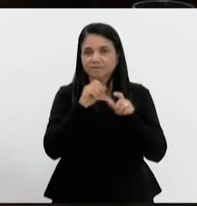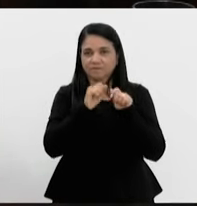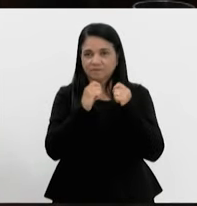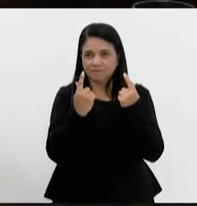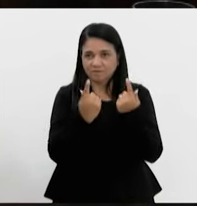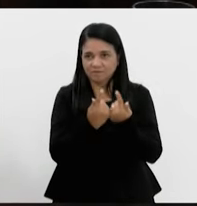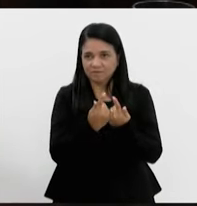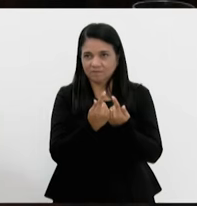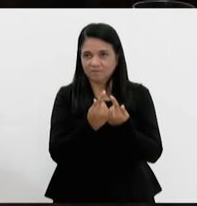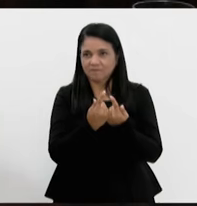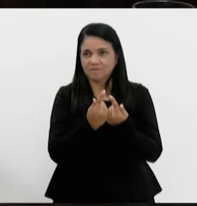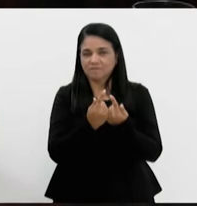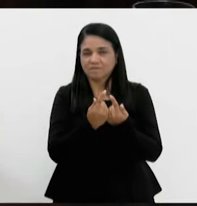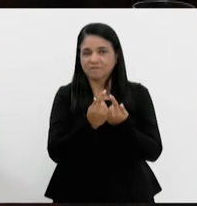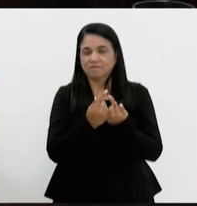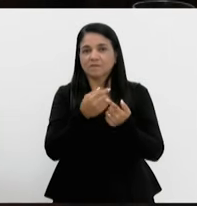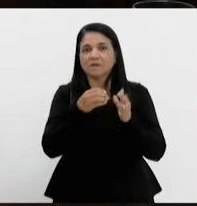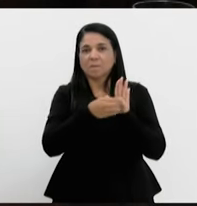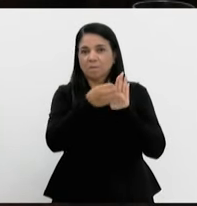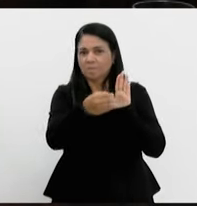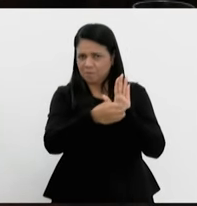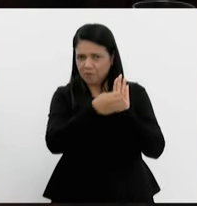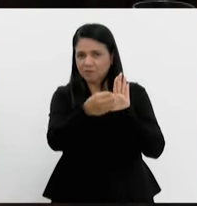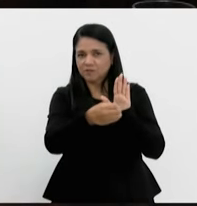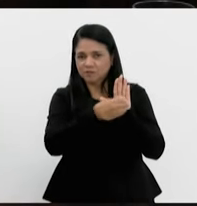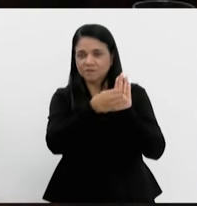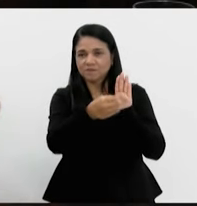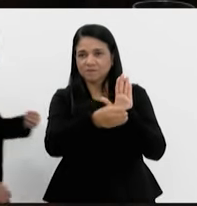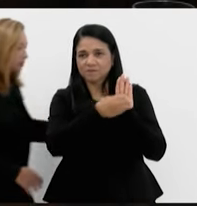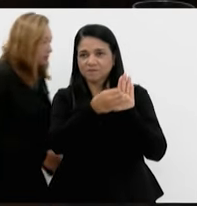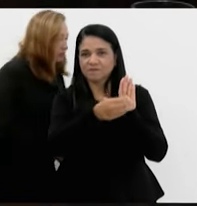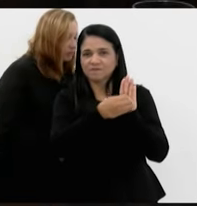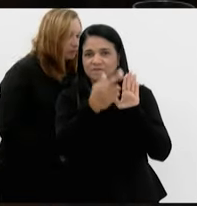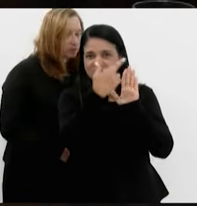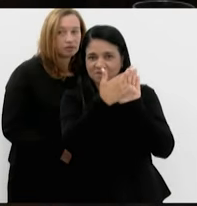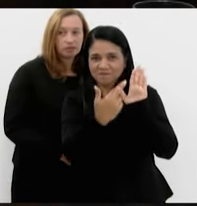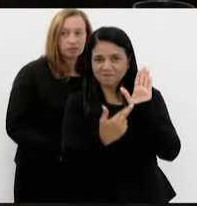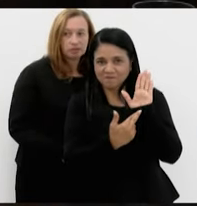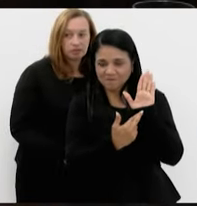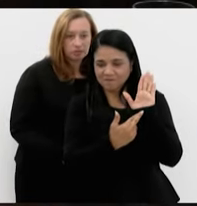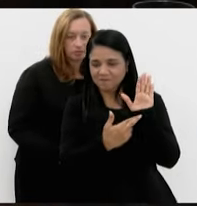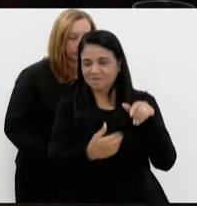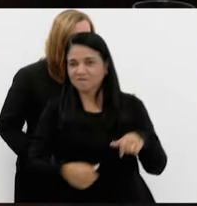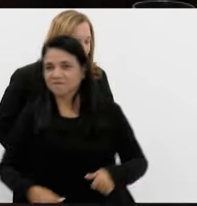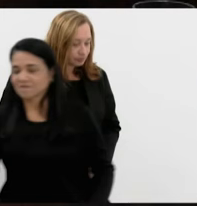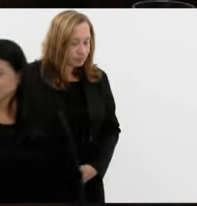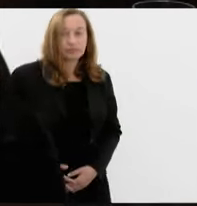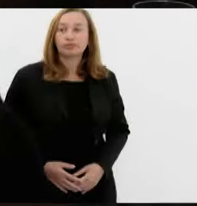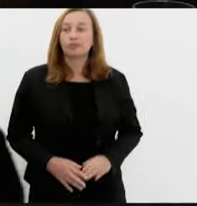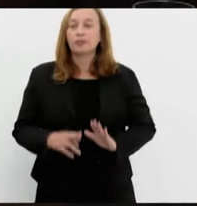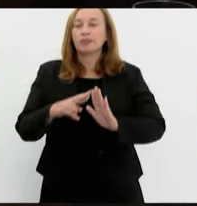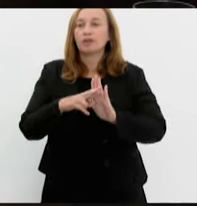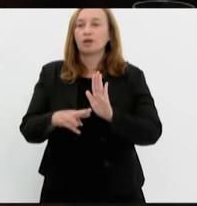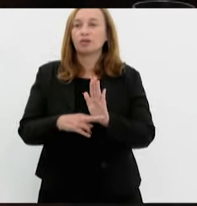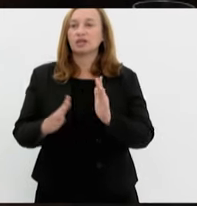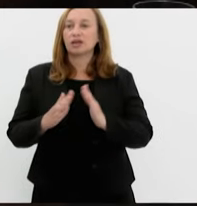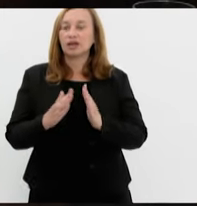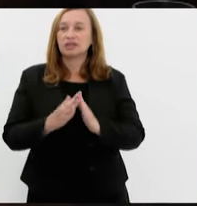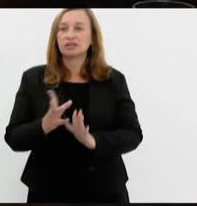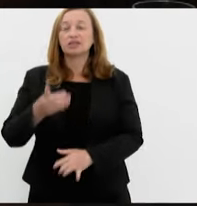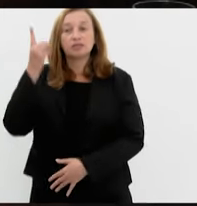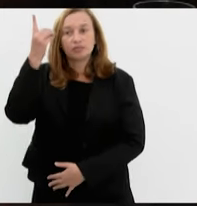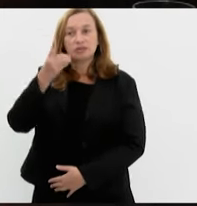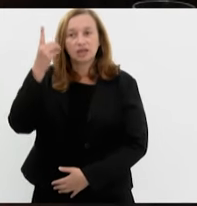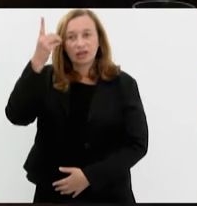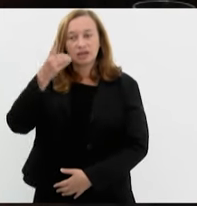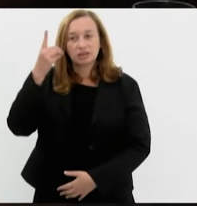externa para emitir pareceres da noras internas e proposições externa nosso Nobre Deputado